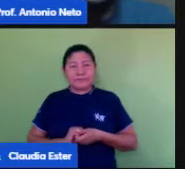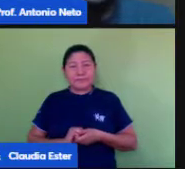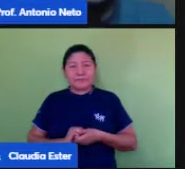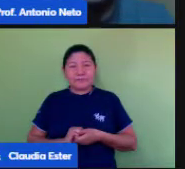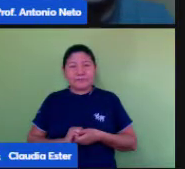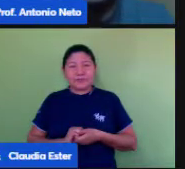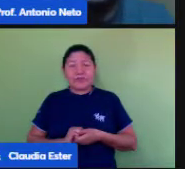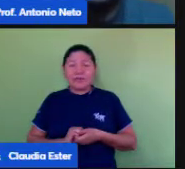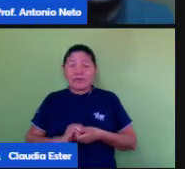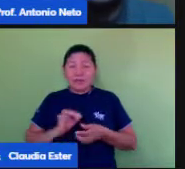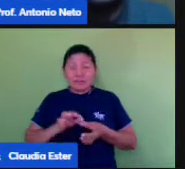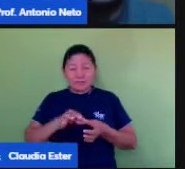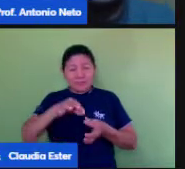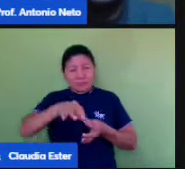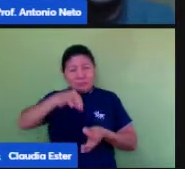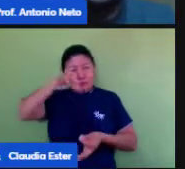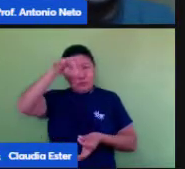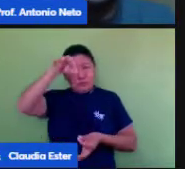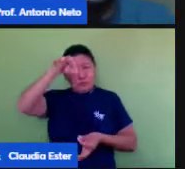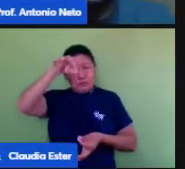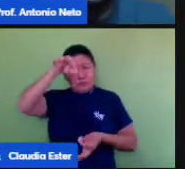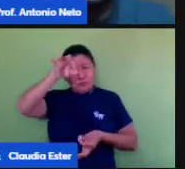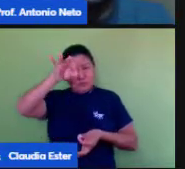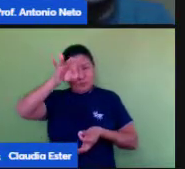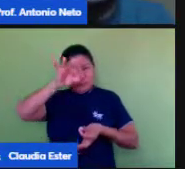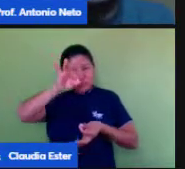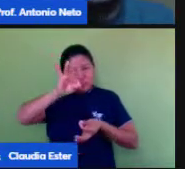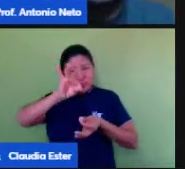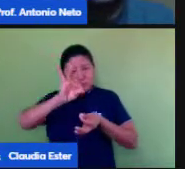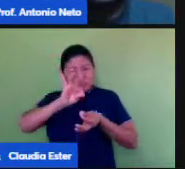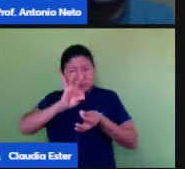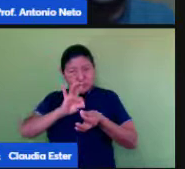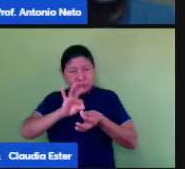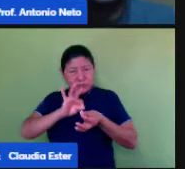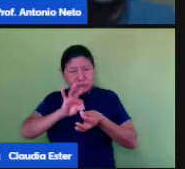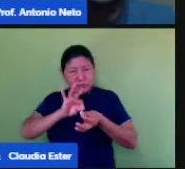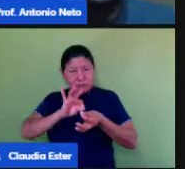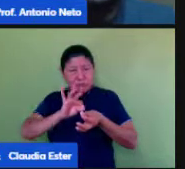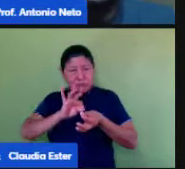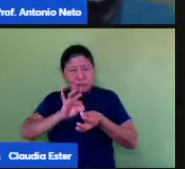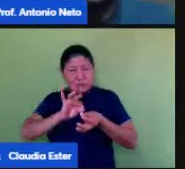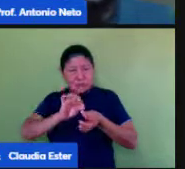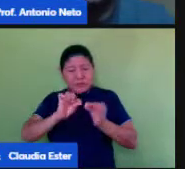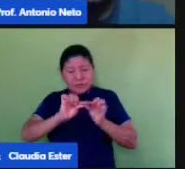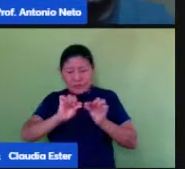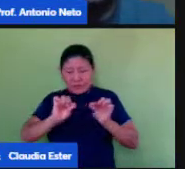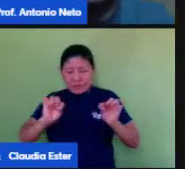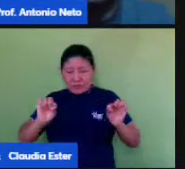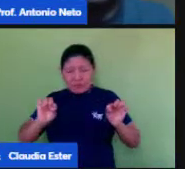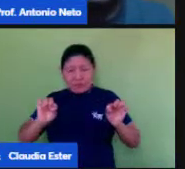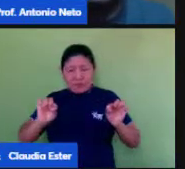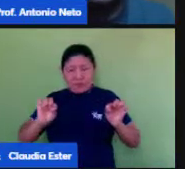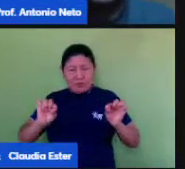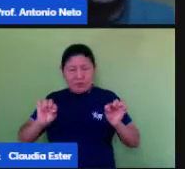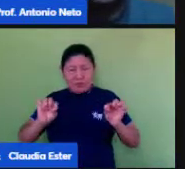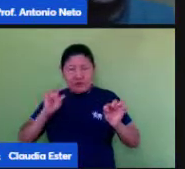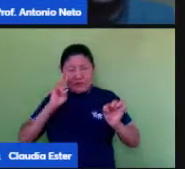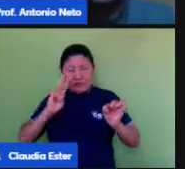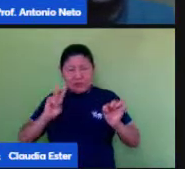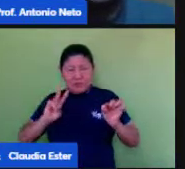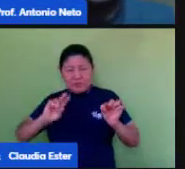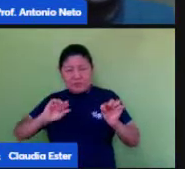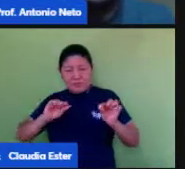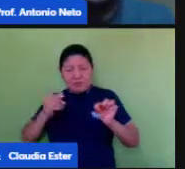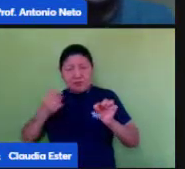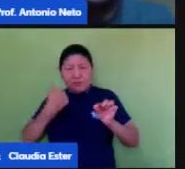Pegue as pontas de cima do papel e puxe para baixo, dobrando rente à margem. Para fazer a cauda, puxe